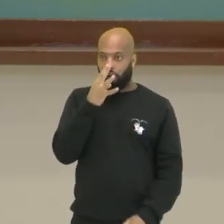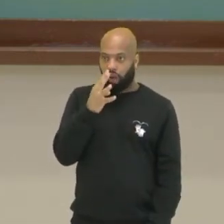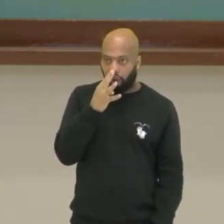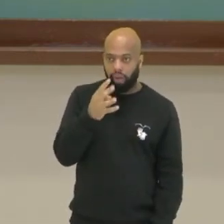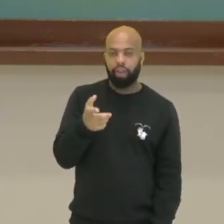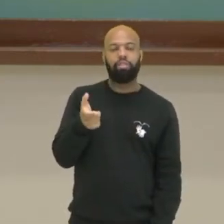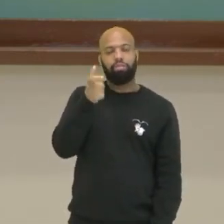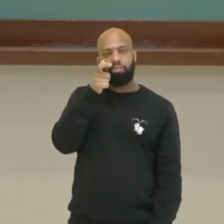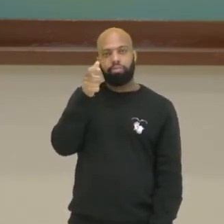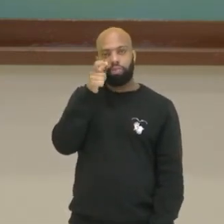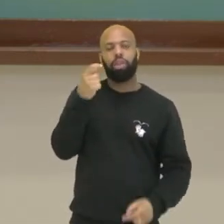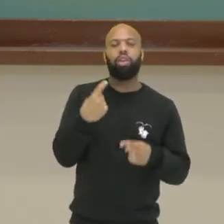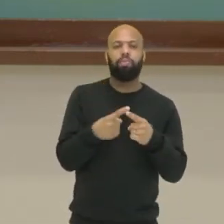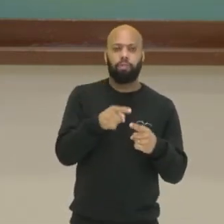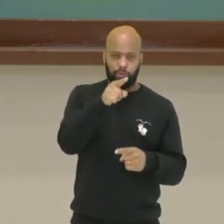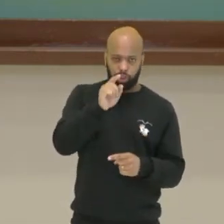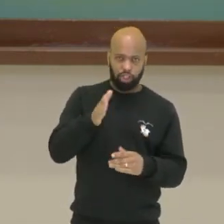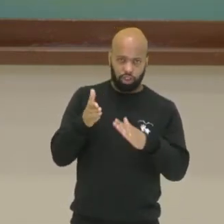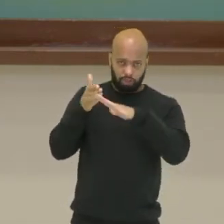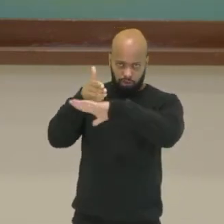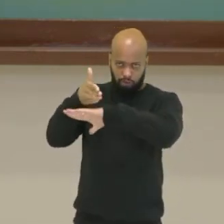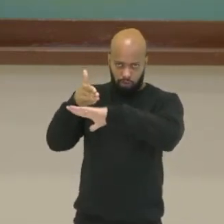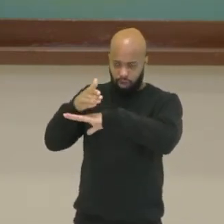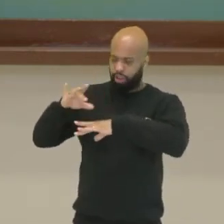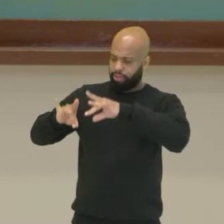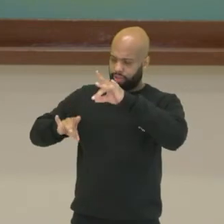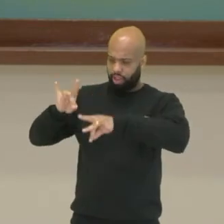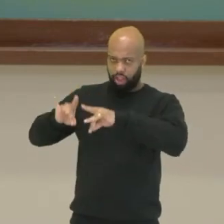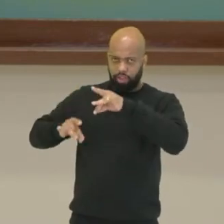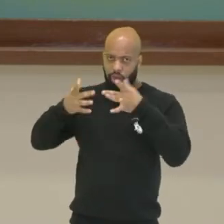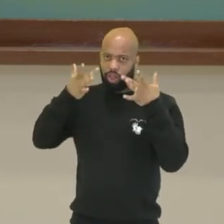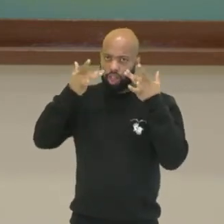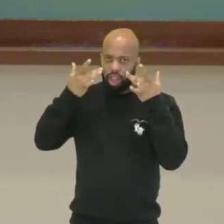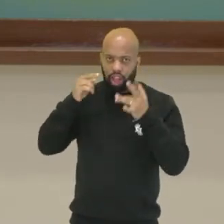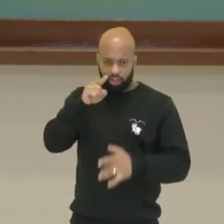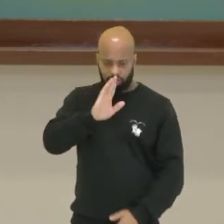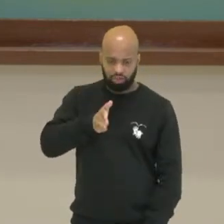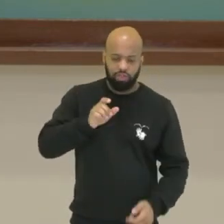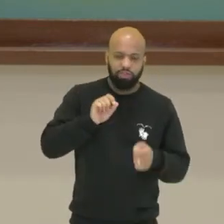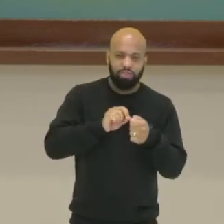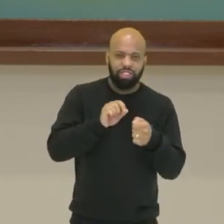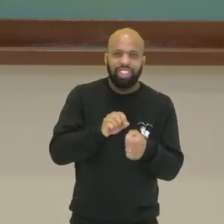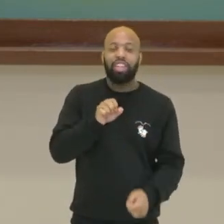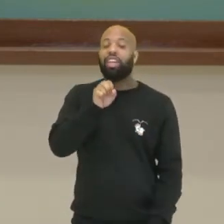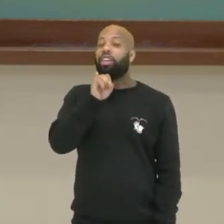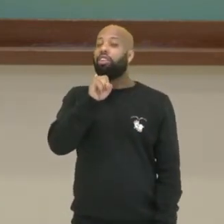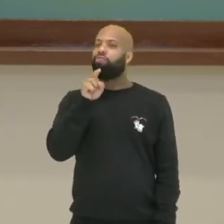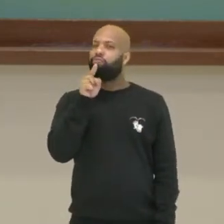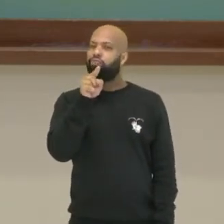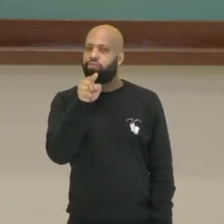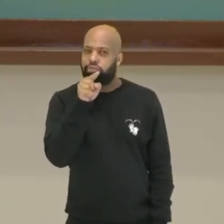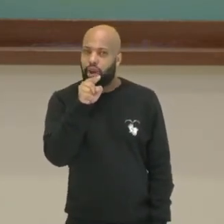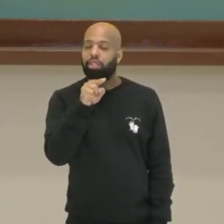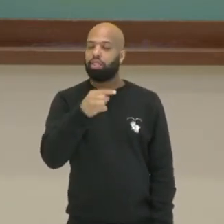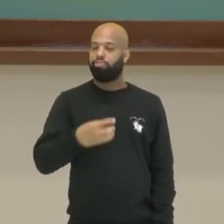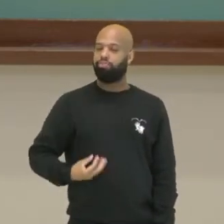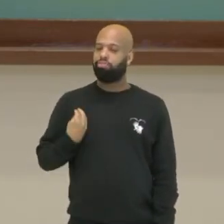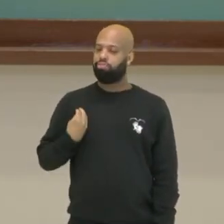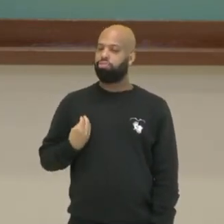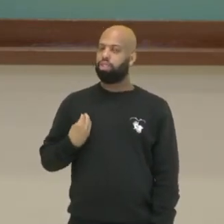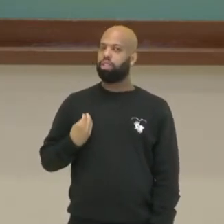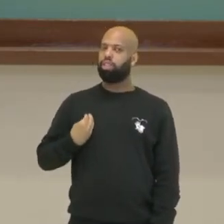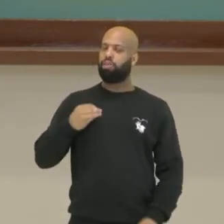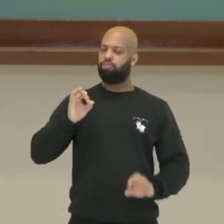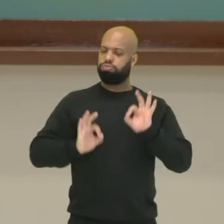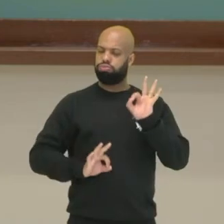tem vontade de fazer teatro? Quando você for fazer teatro, se você for o que estiver à frente, você pode ser o diretor da